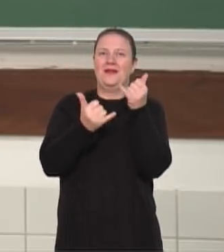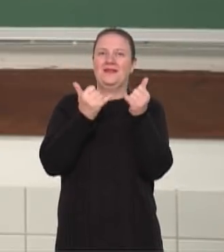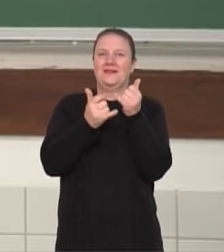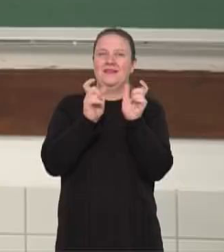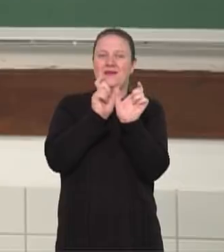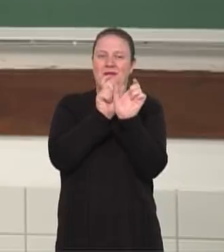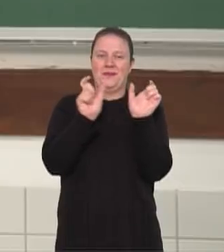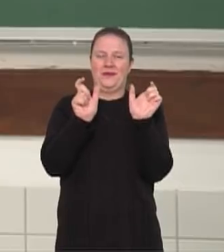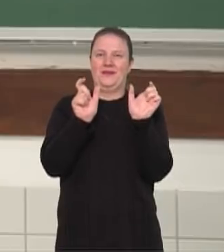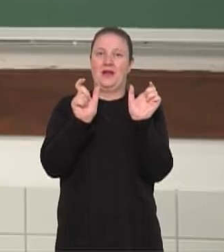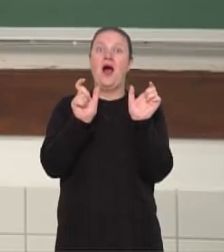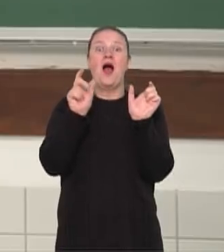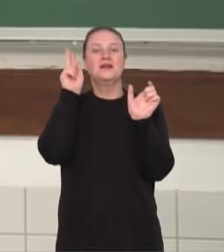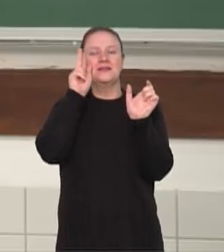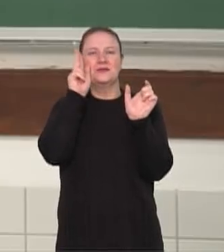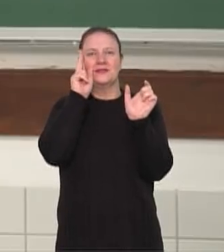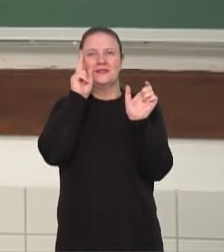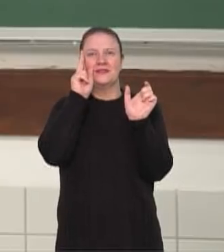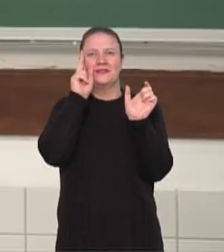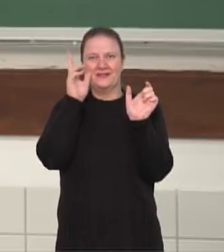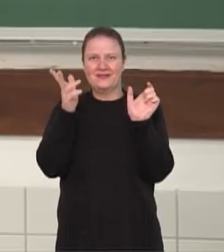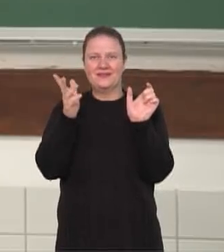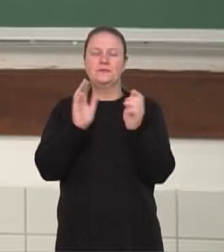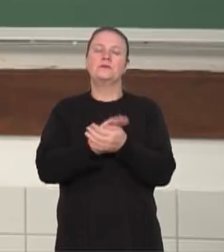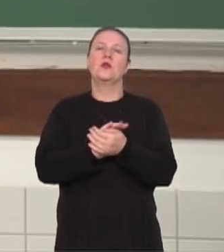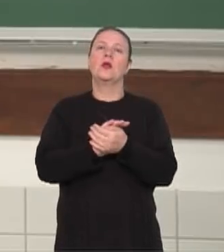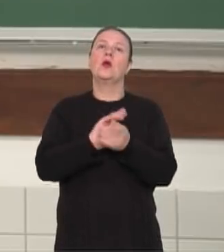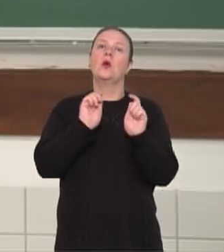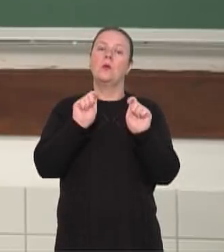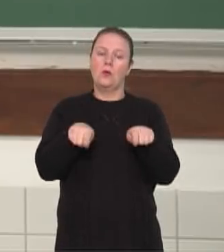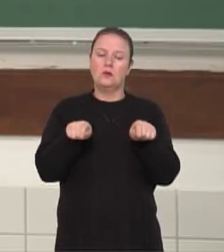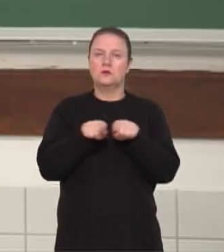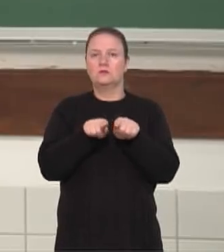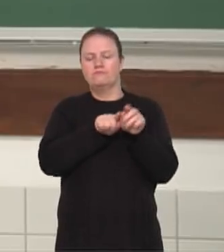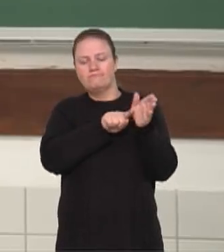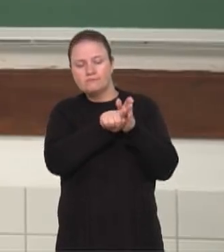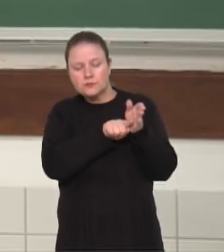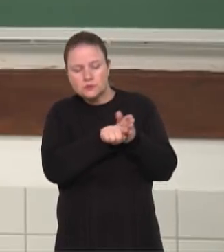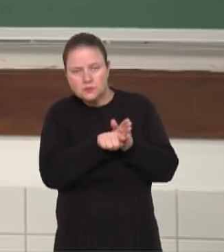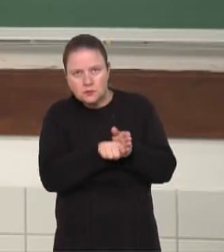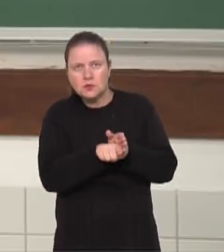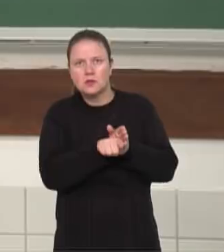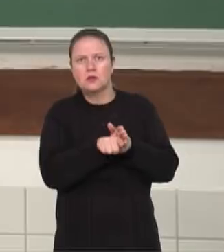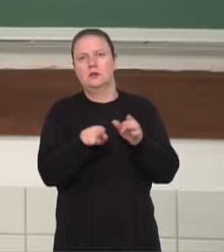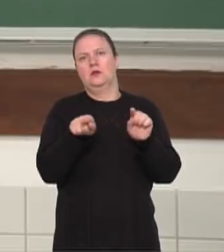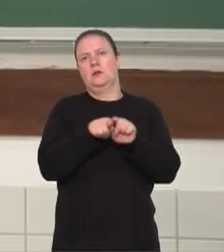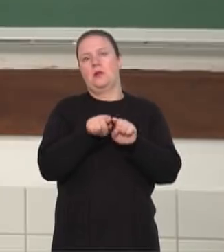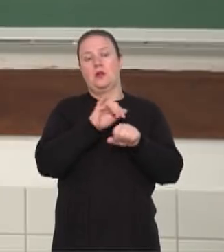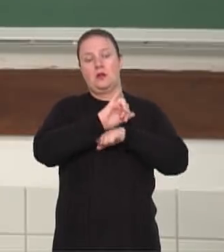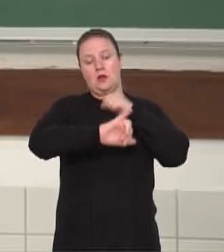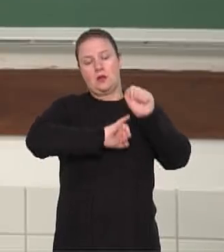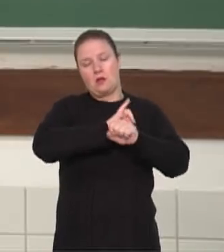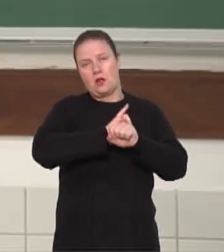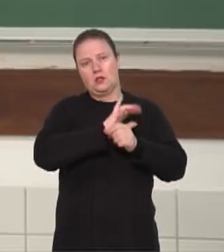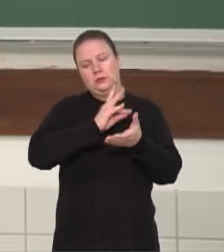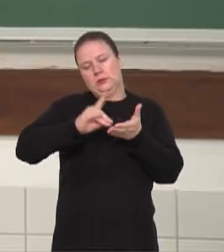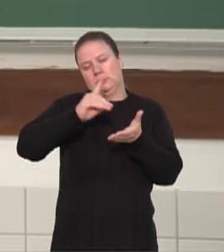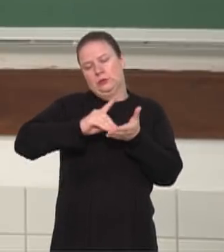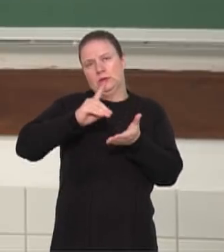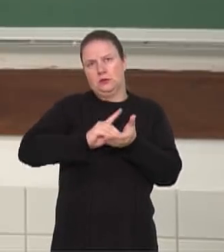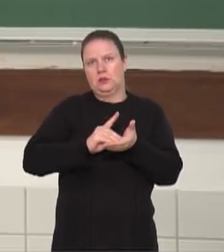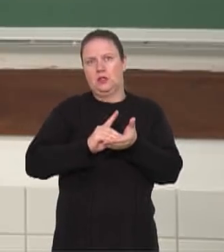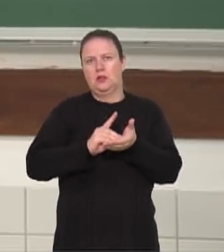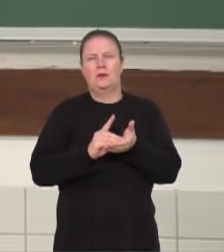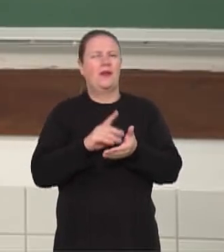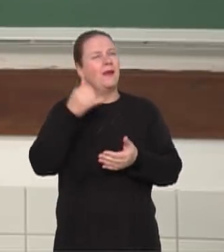sinônimo no momento que estou produzindo o texto, posso pesquisar, posso pesquisar na internet, num dicionário e verificar quais são os sinônimos das palavras para poder